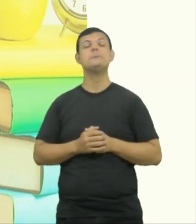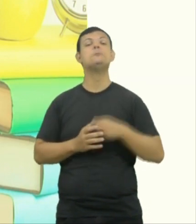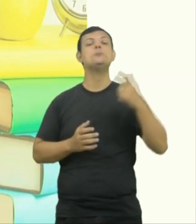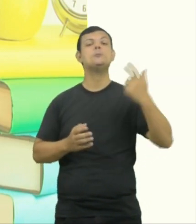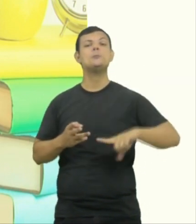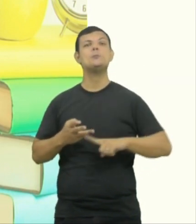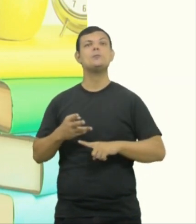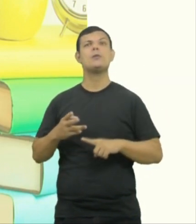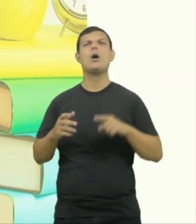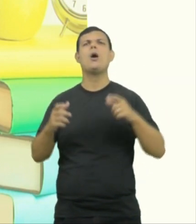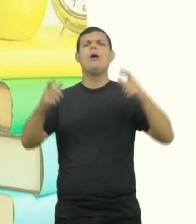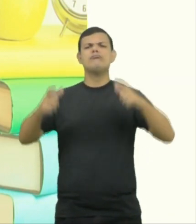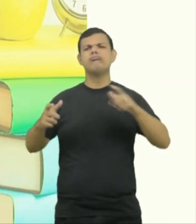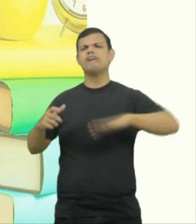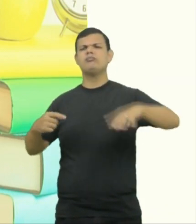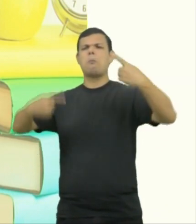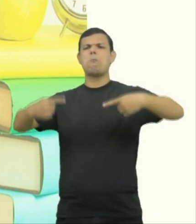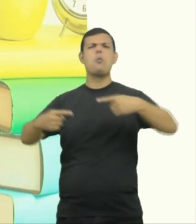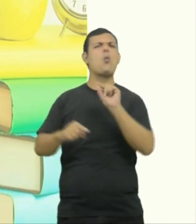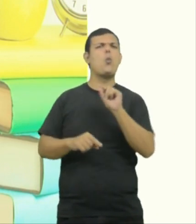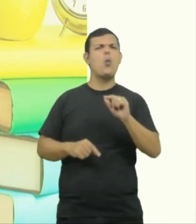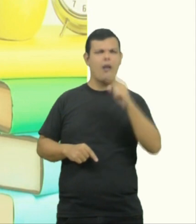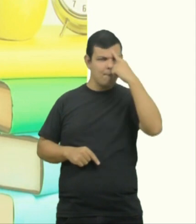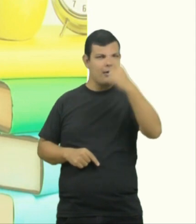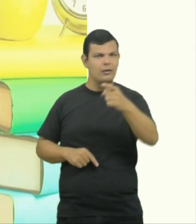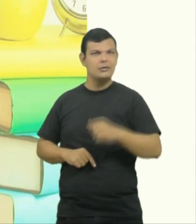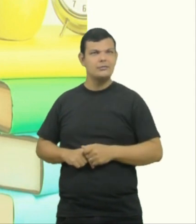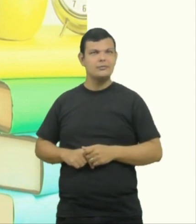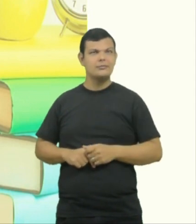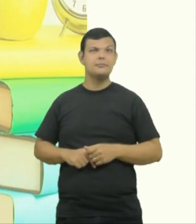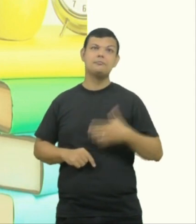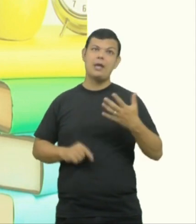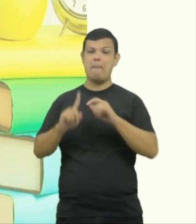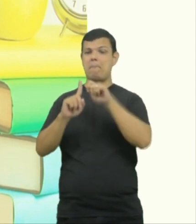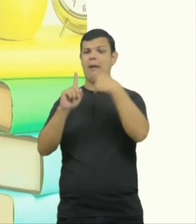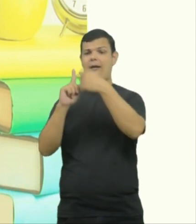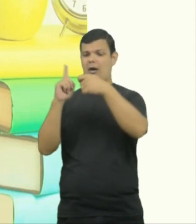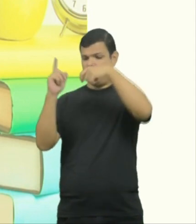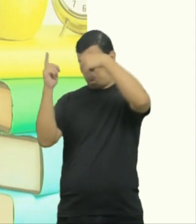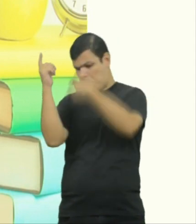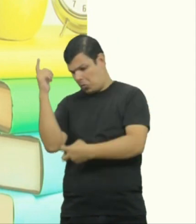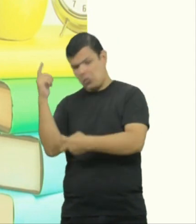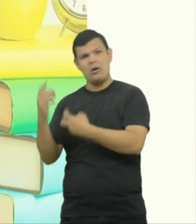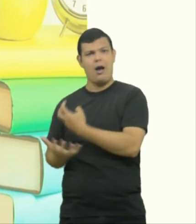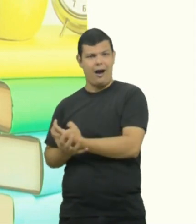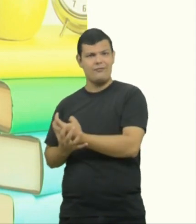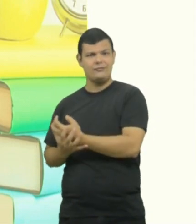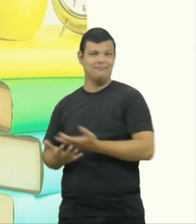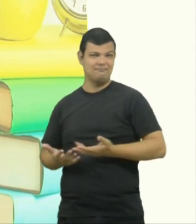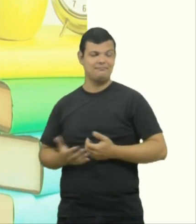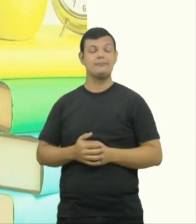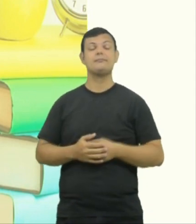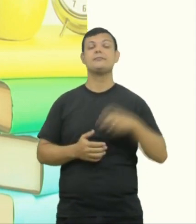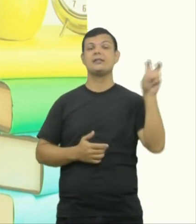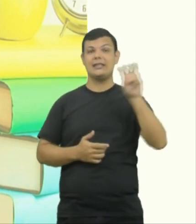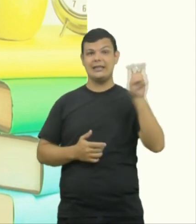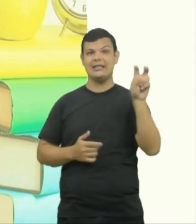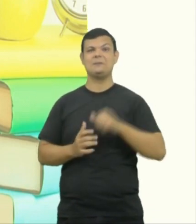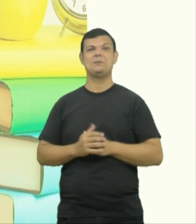ter recebido a menor atenção do pedaço de pau? Isso, foi furioso, bora lá. Onde aconteceu a história?